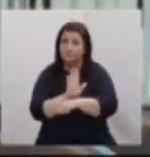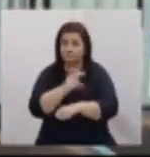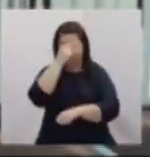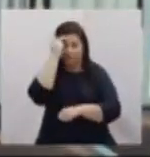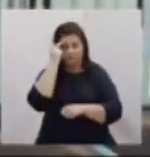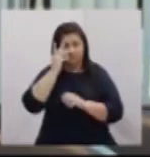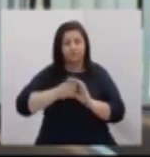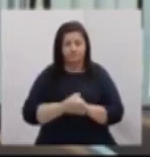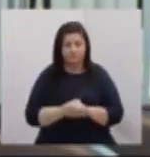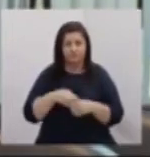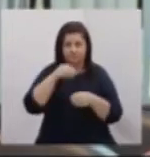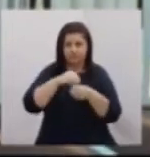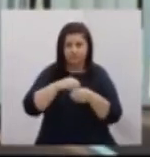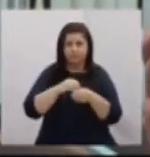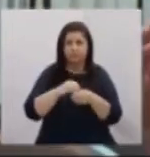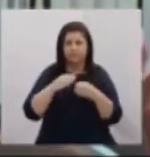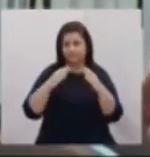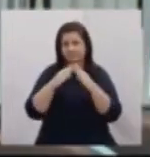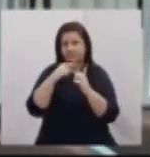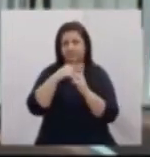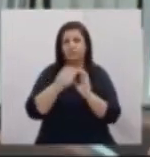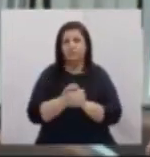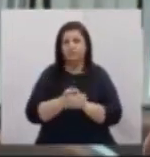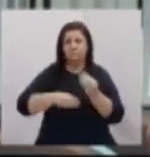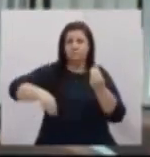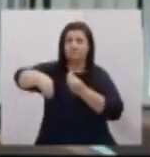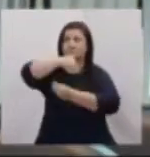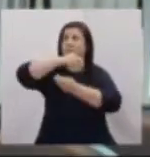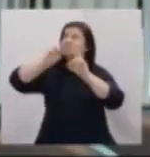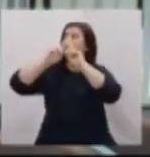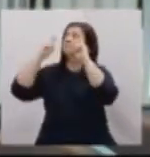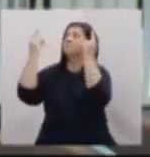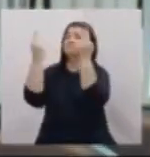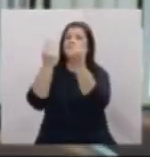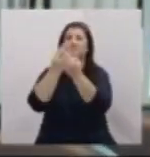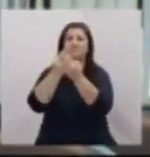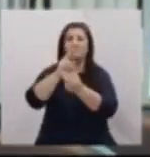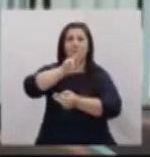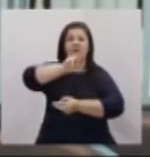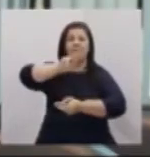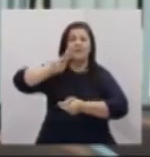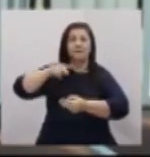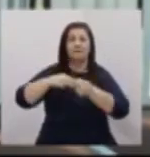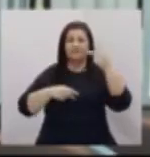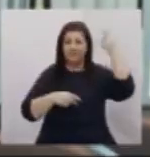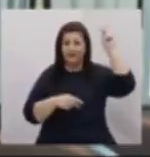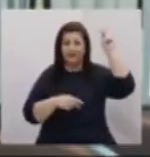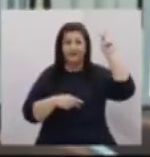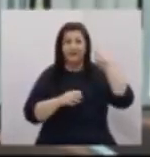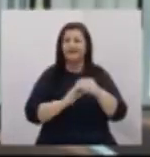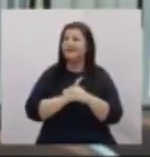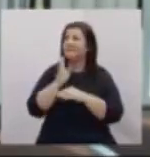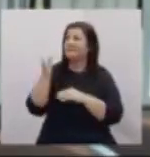num geral dentro da nossa comunidade, isso gerou um movimento no reino, ao ponto do meu nome ser cogitado dentro do